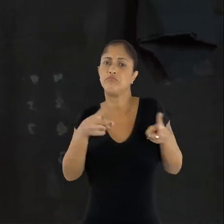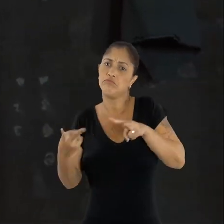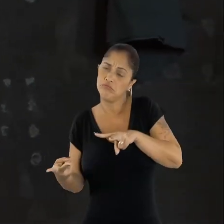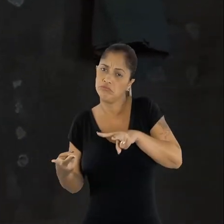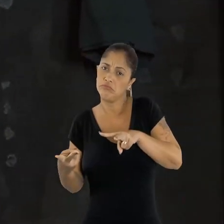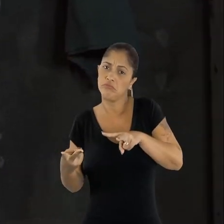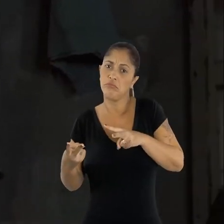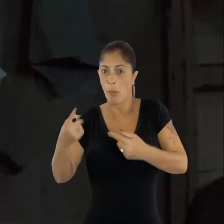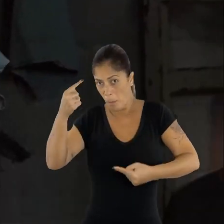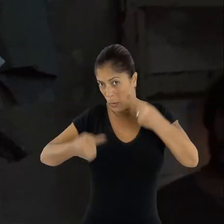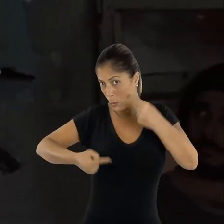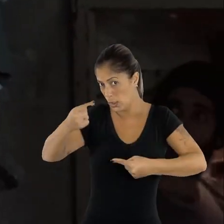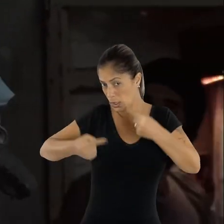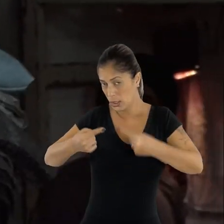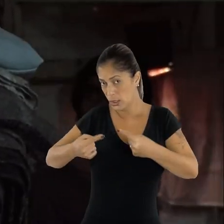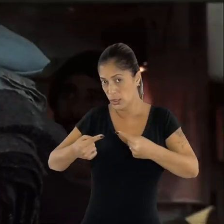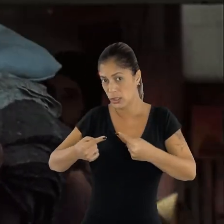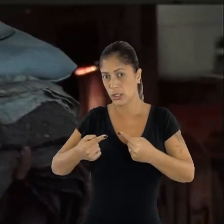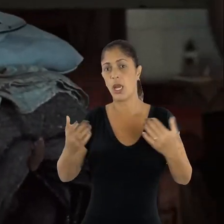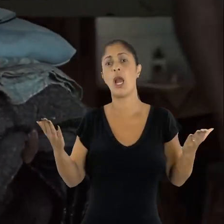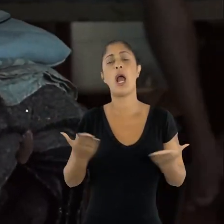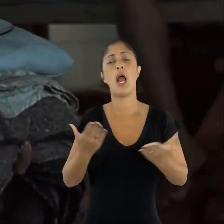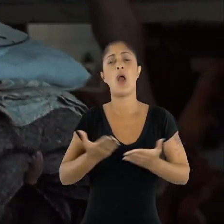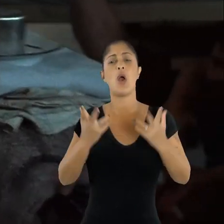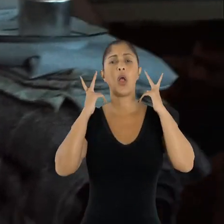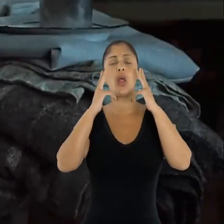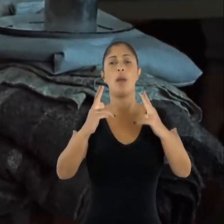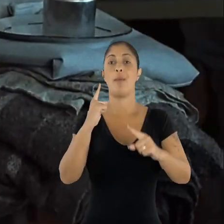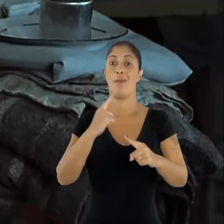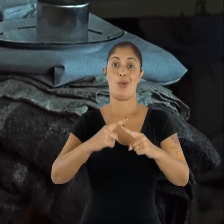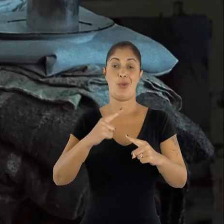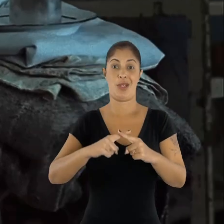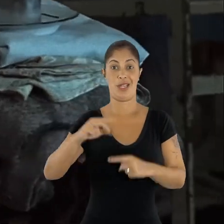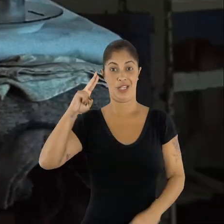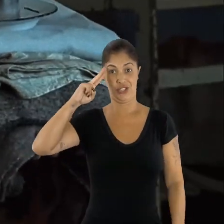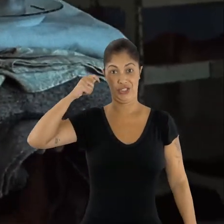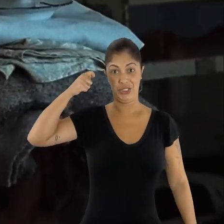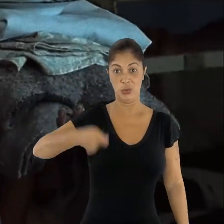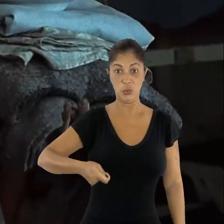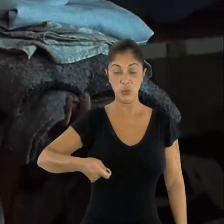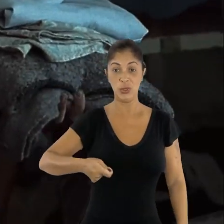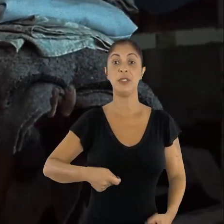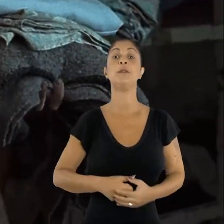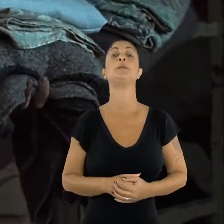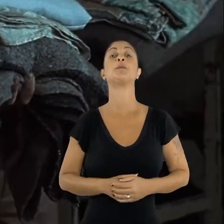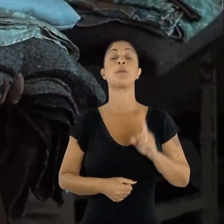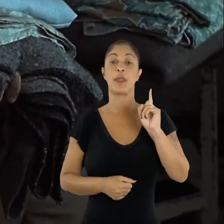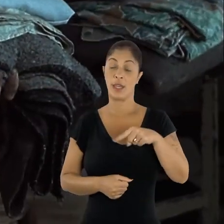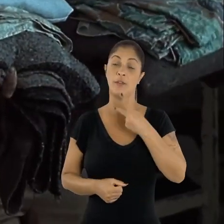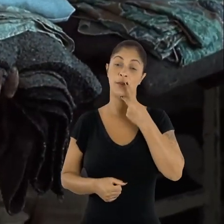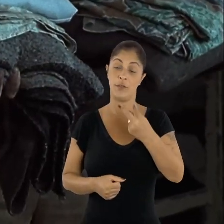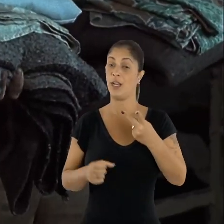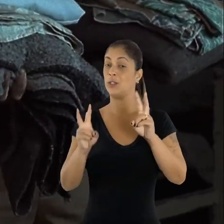transferidos do meio de políticos para o meio de comuns? porque a ditadura tinha se convencido que